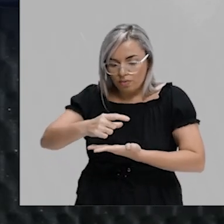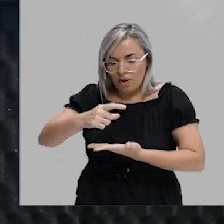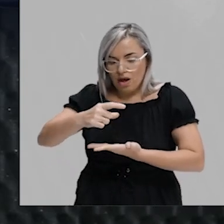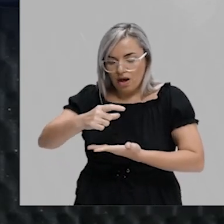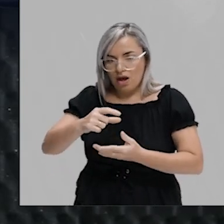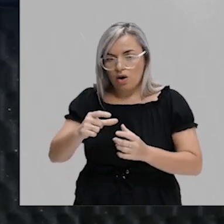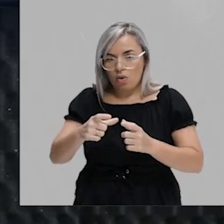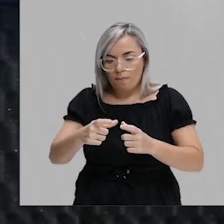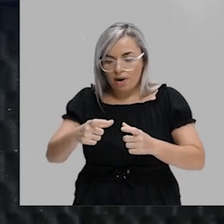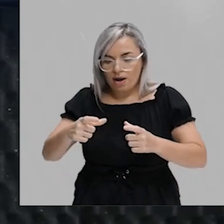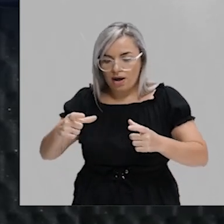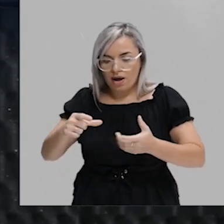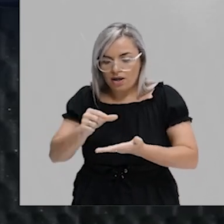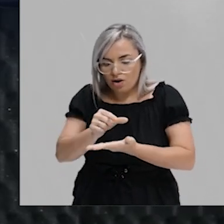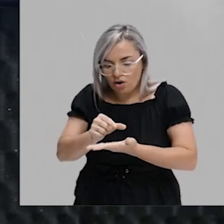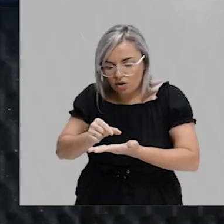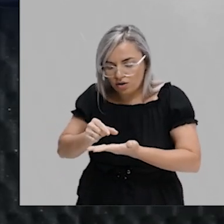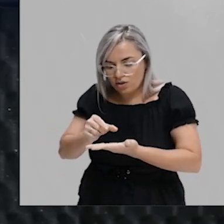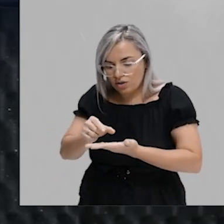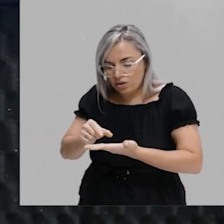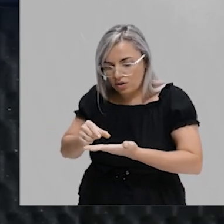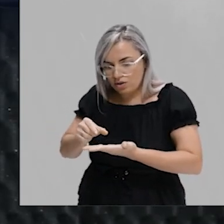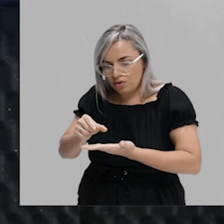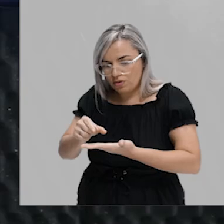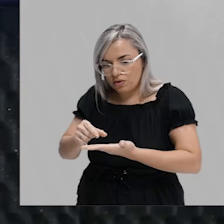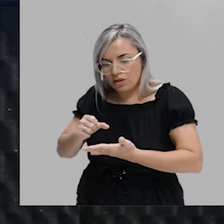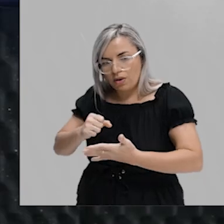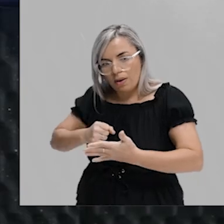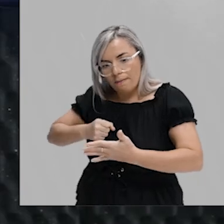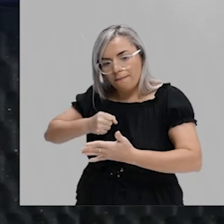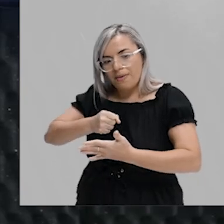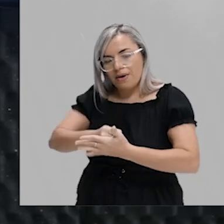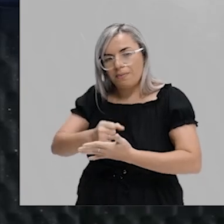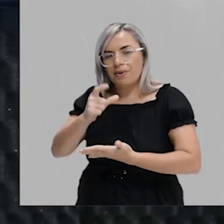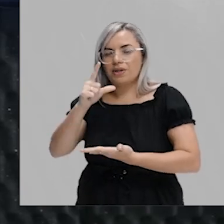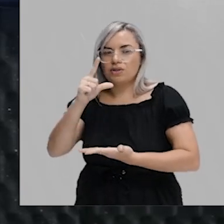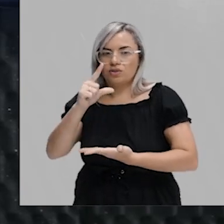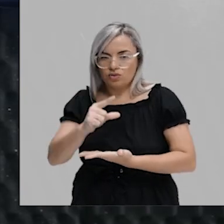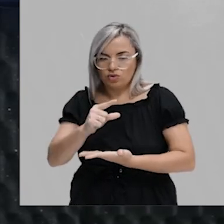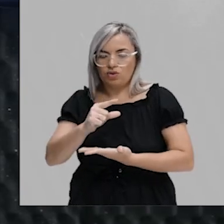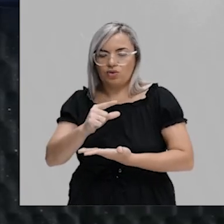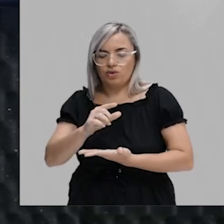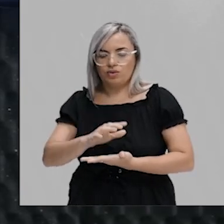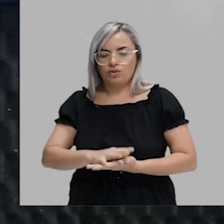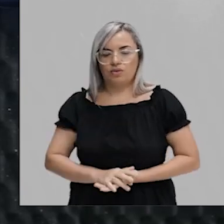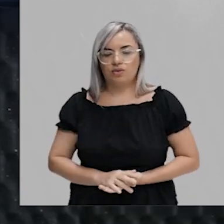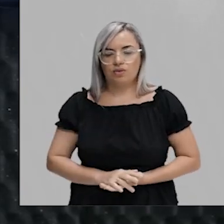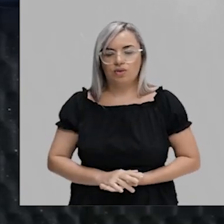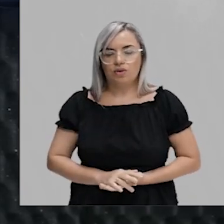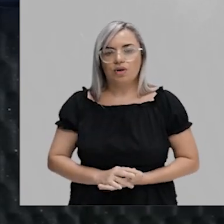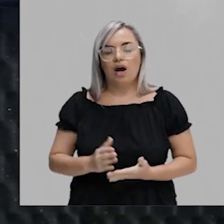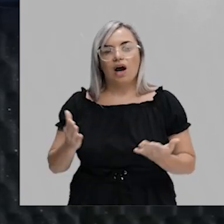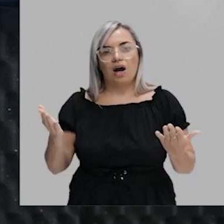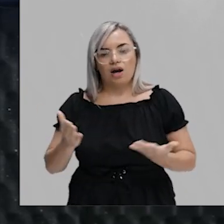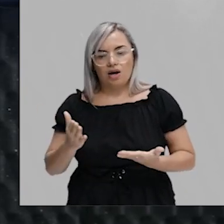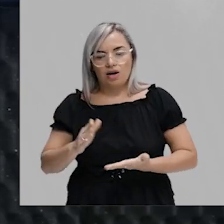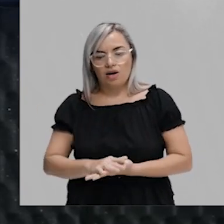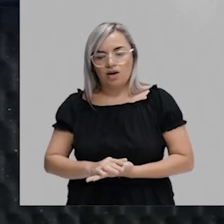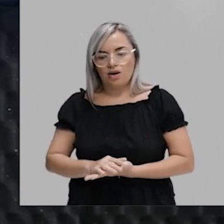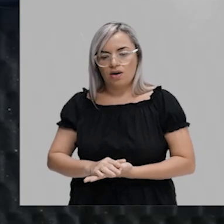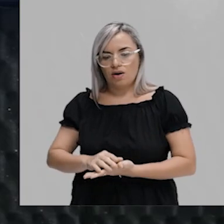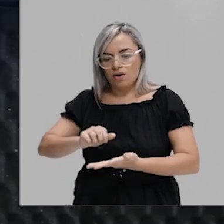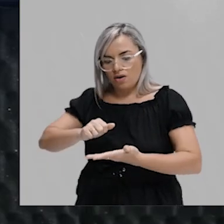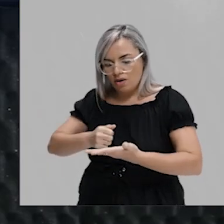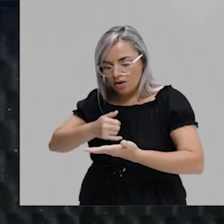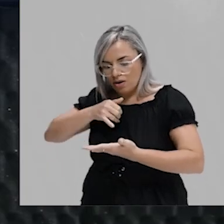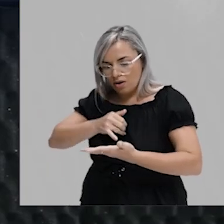ficando retidos e percorrem distâncias menores do gel. Então, eu vou ligar o meu aparelho e eu vou ficar observando